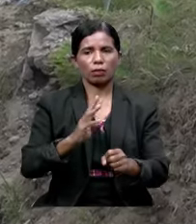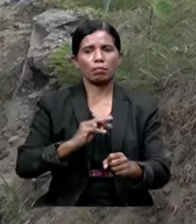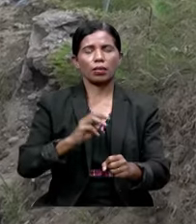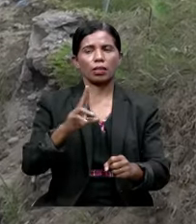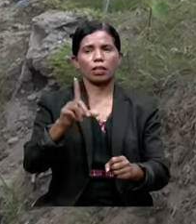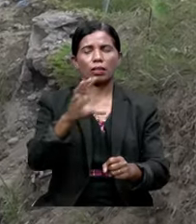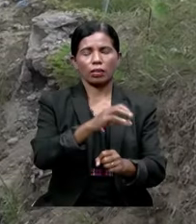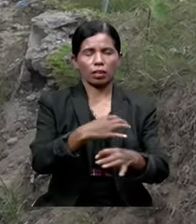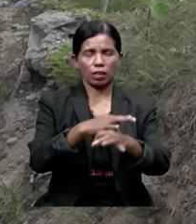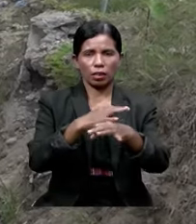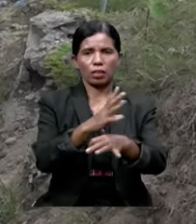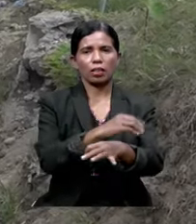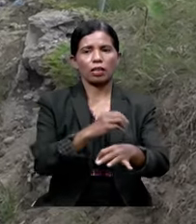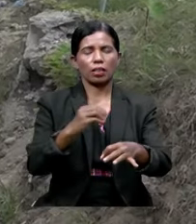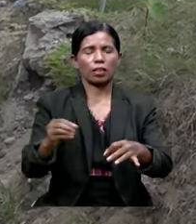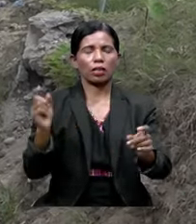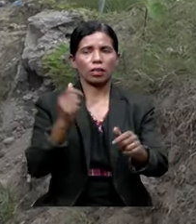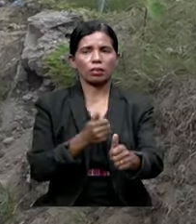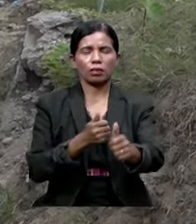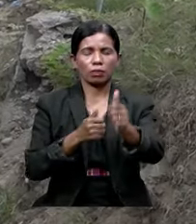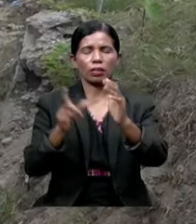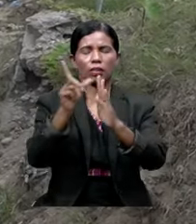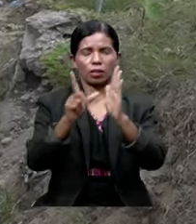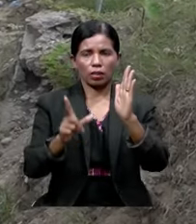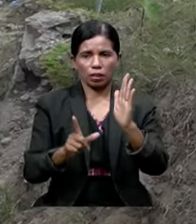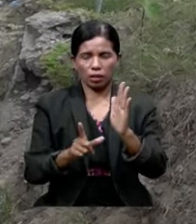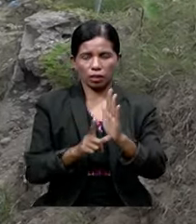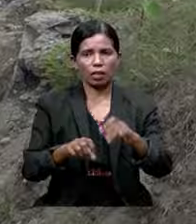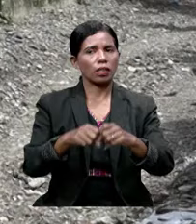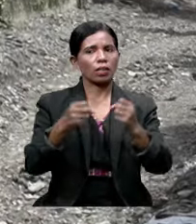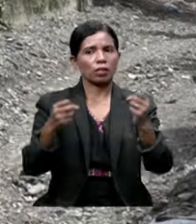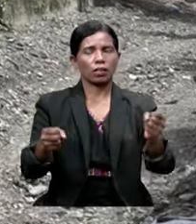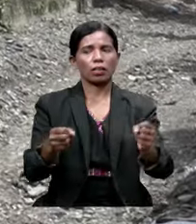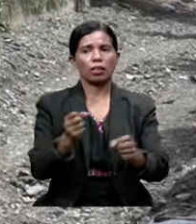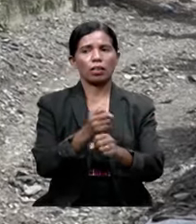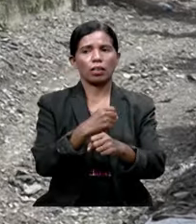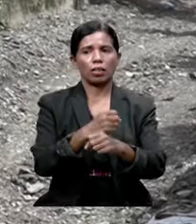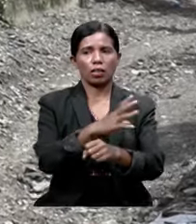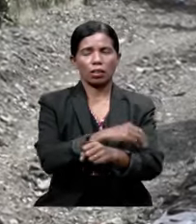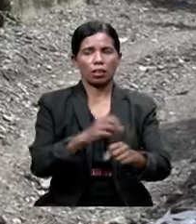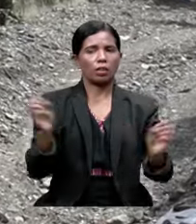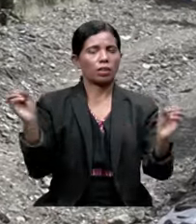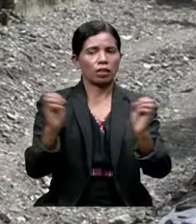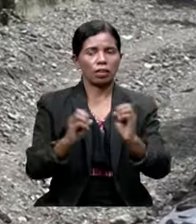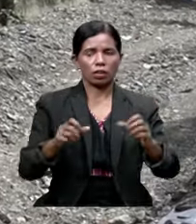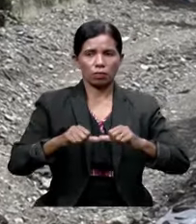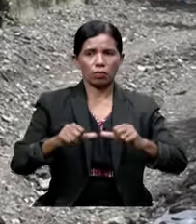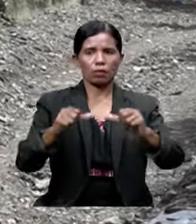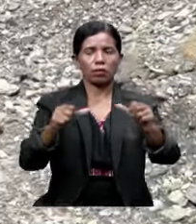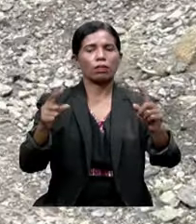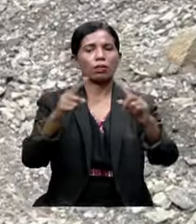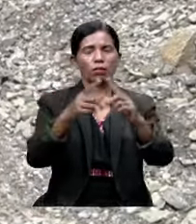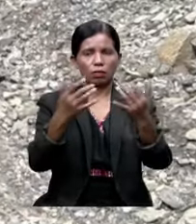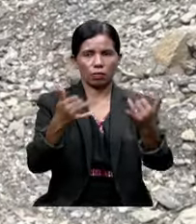be construção drenagem ne latuir padrão, atliutan construção ne parado no la iha continuação tohin